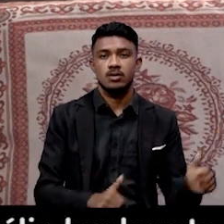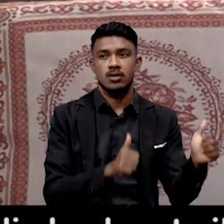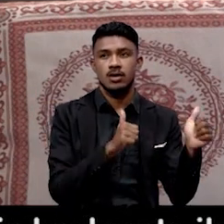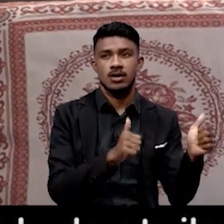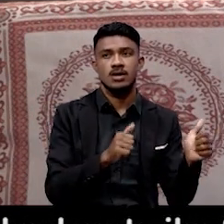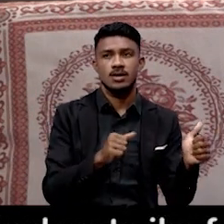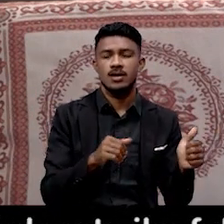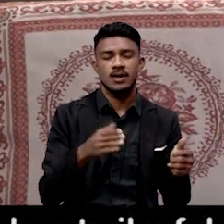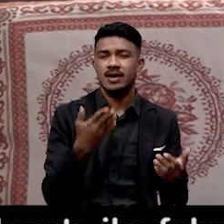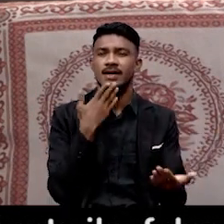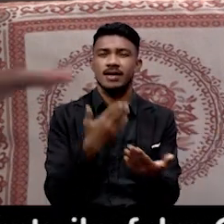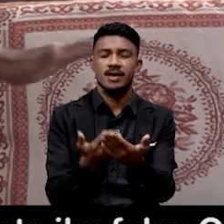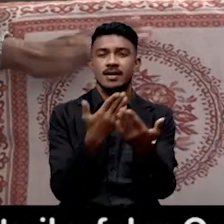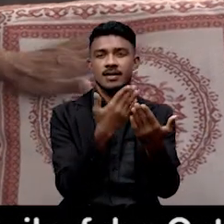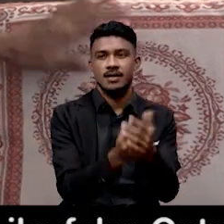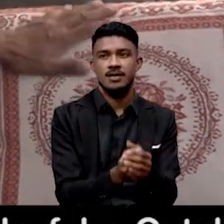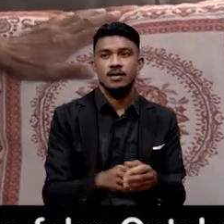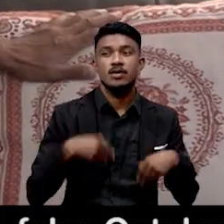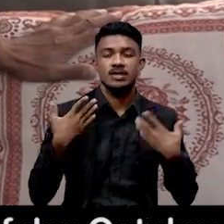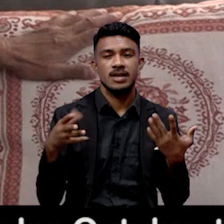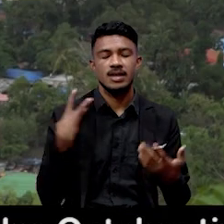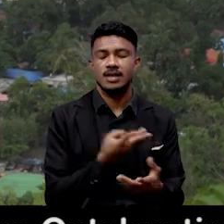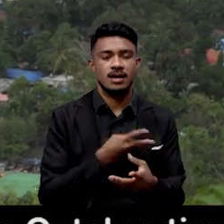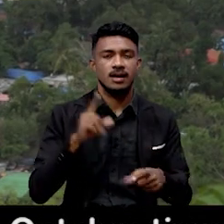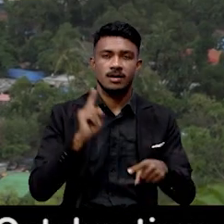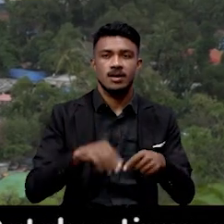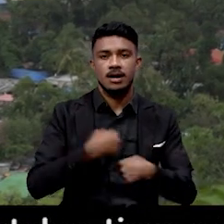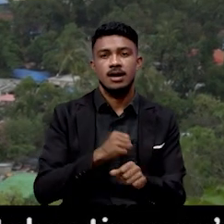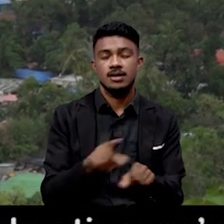dia. Itu possibilitinya, no sam itinemos lebel hasilnya.